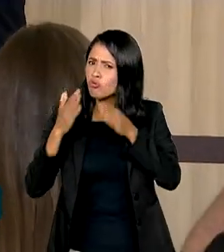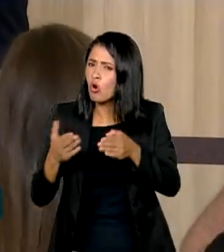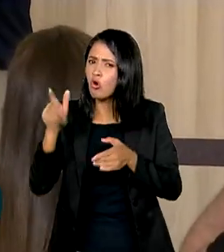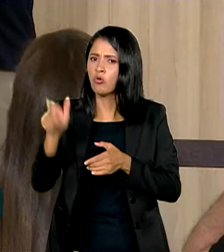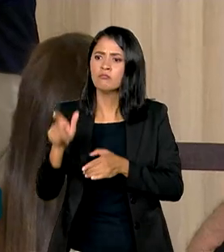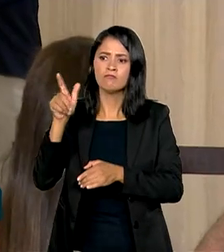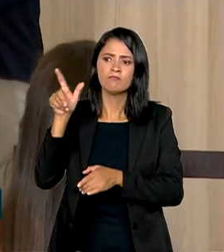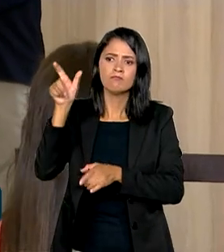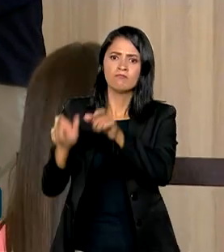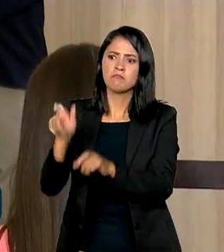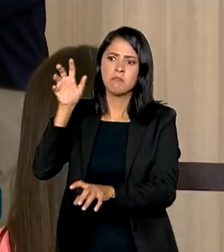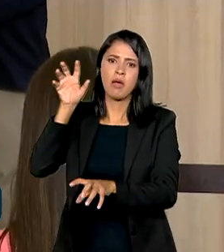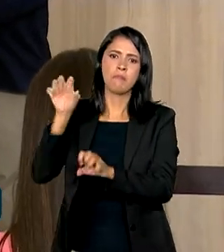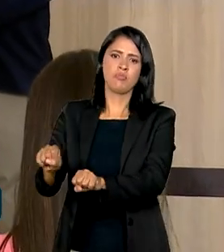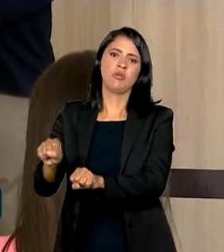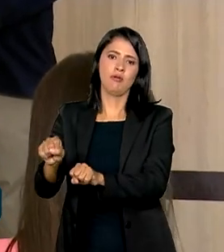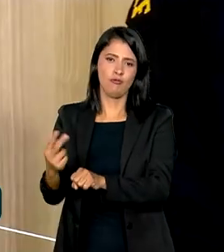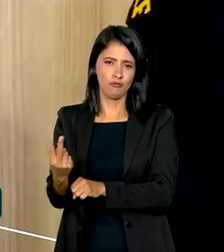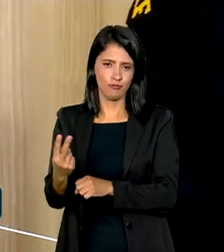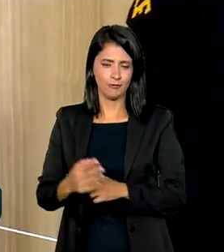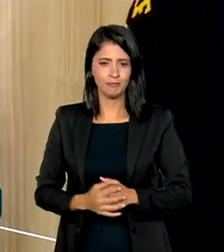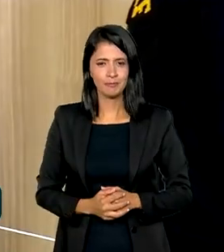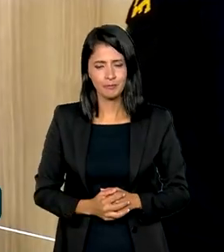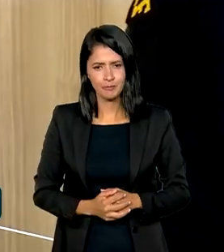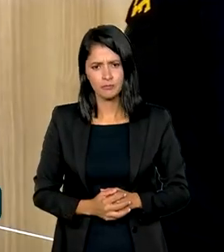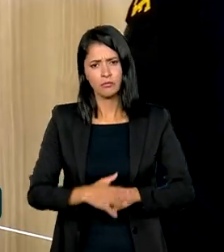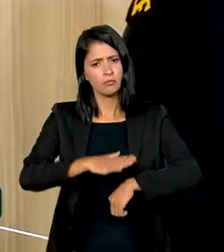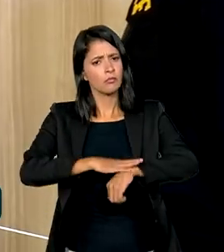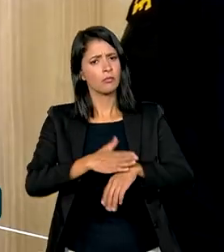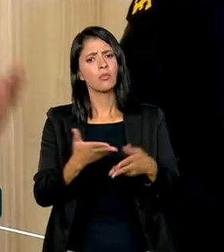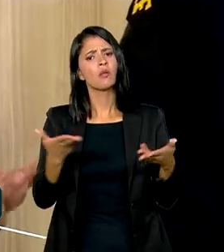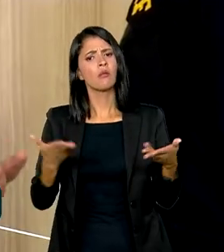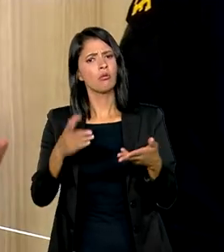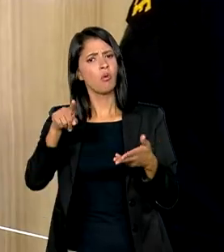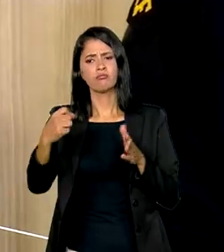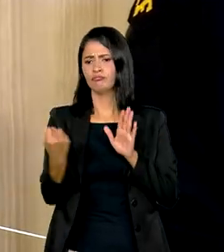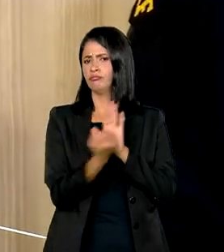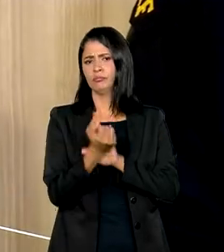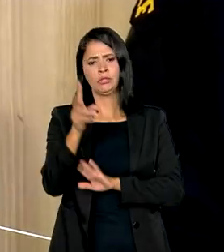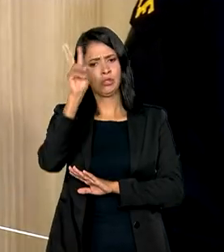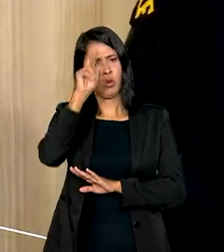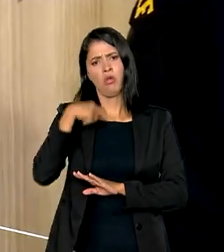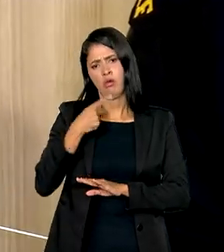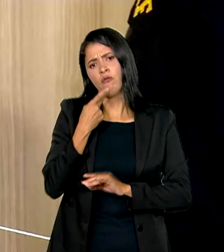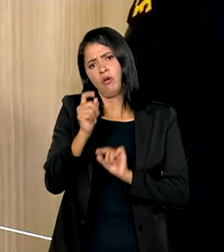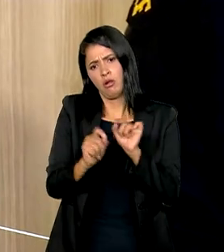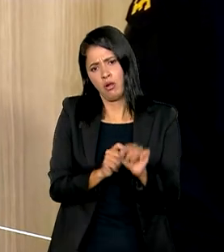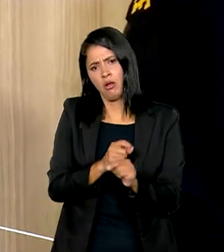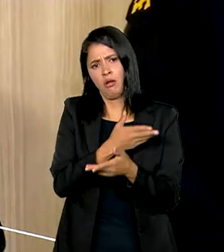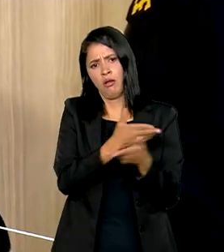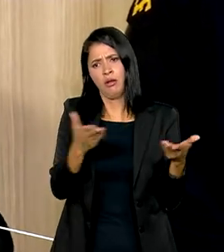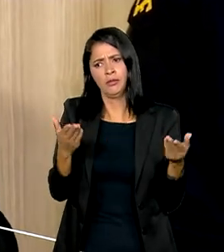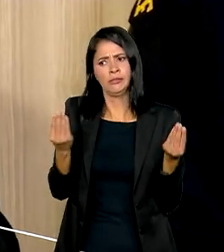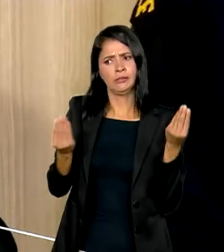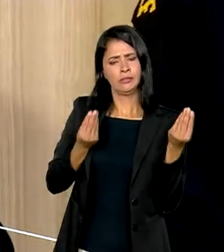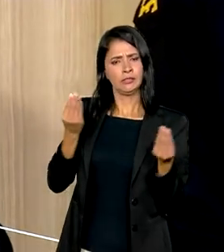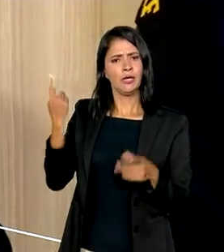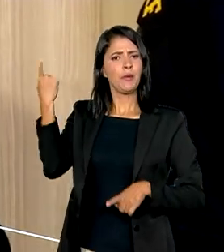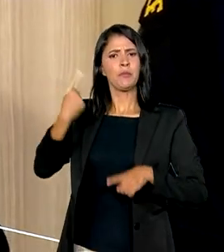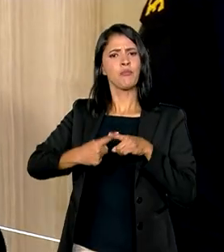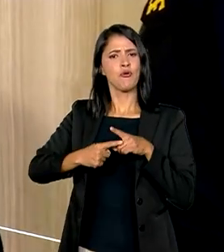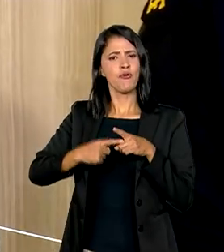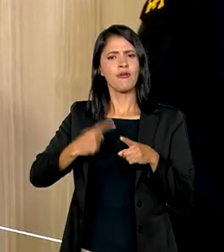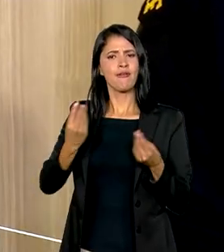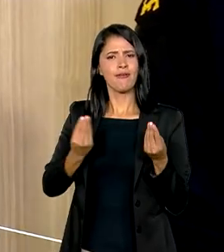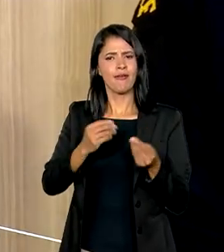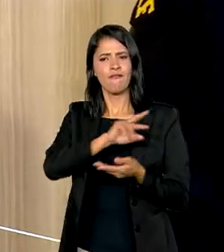na captura dos dois fugitivos. É um momento histórico, diria eu, auspicioso, porque